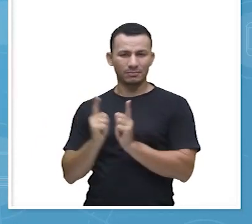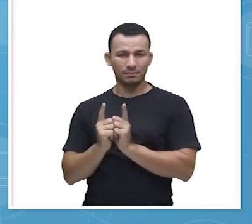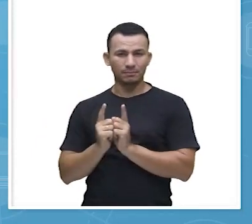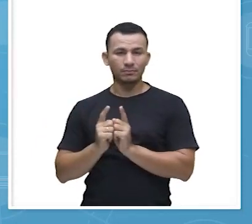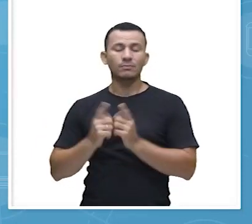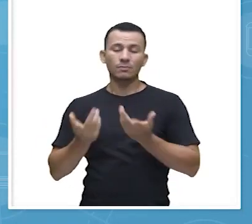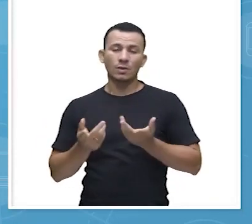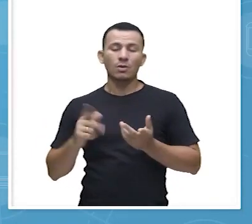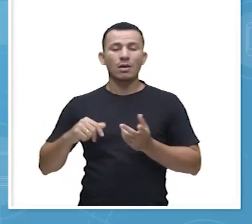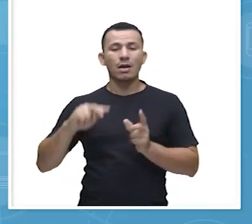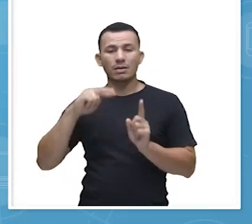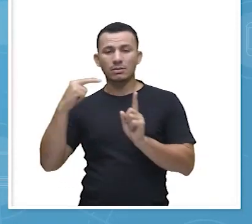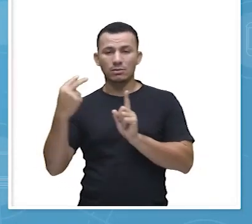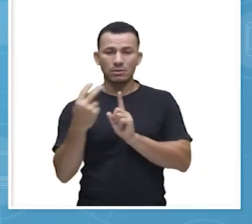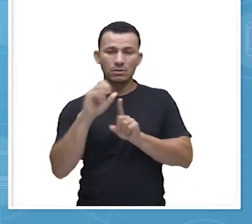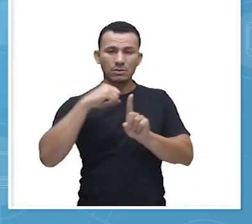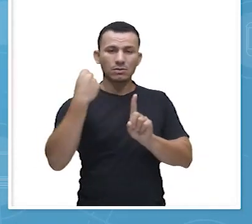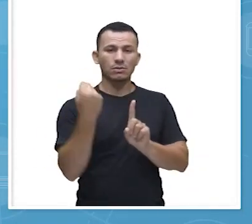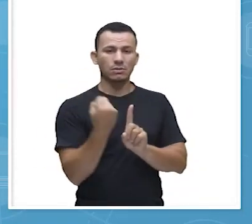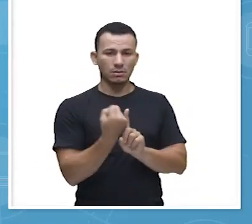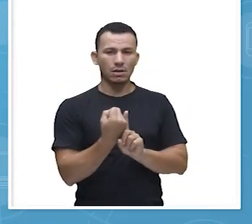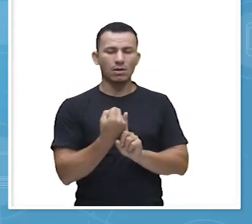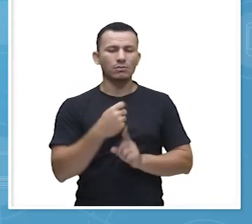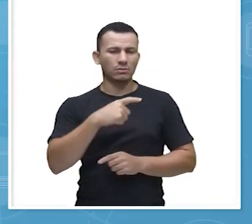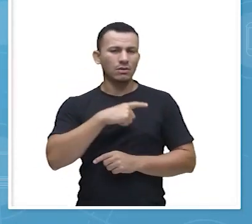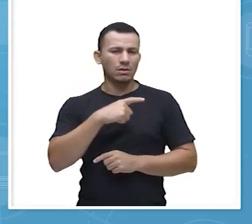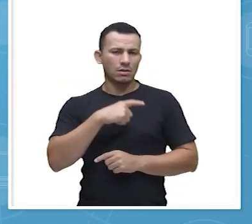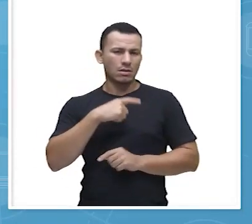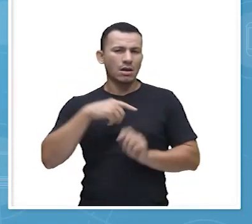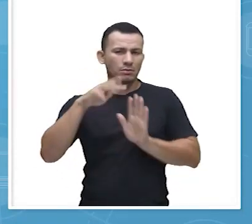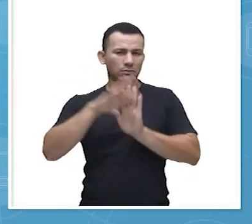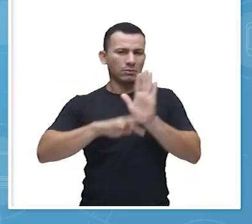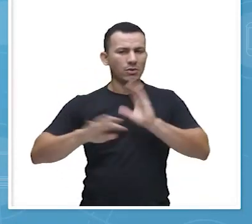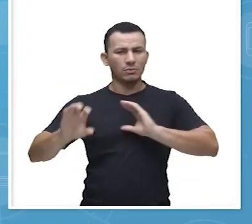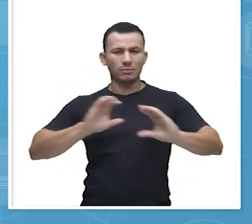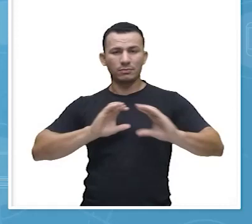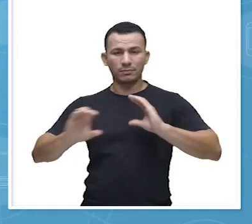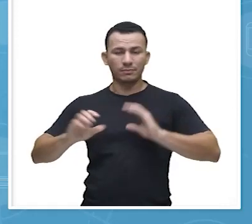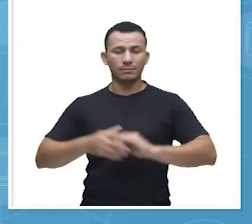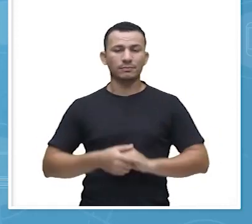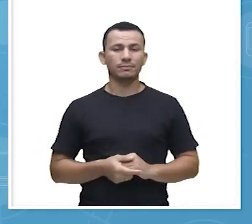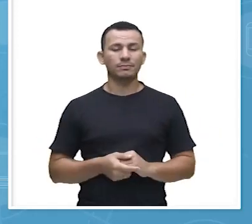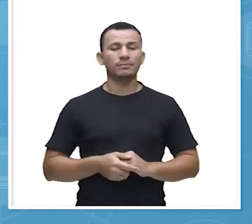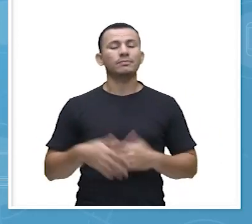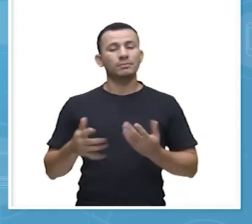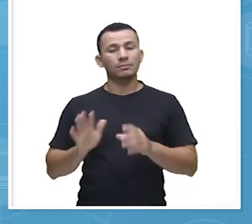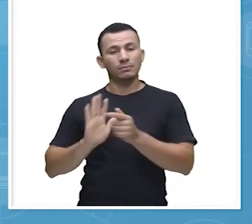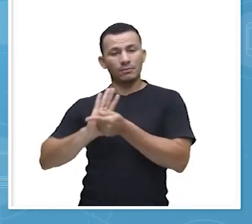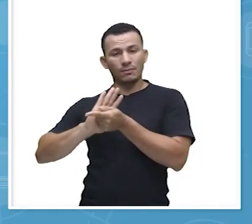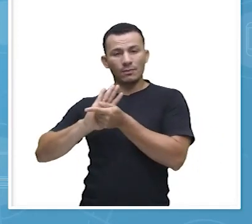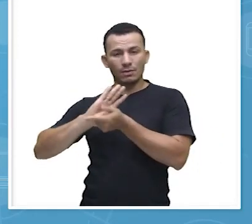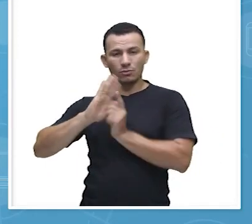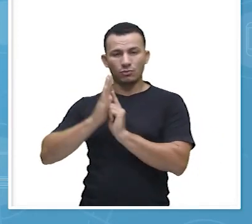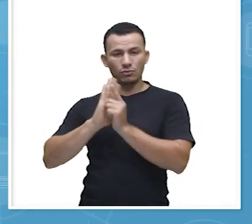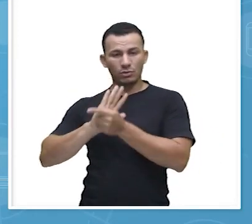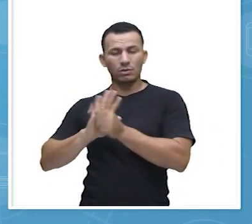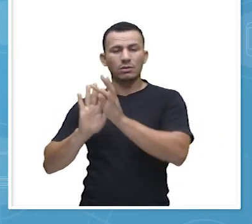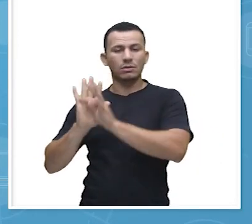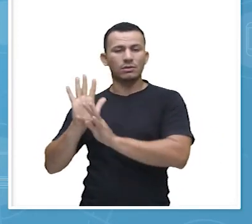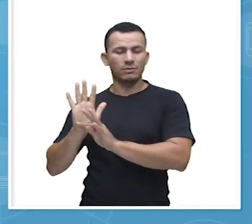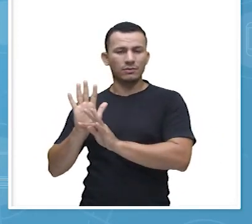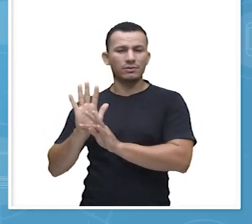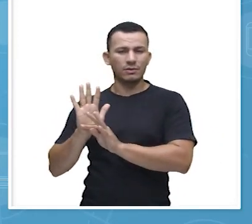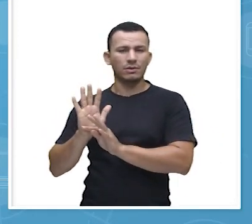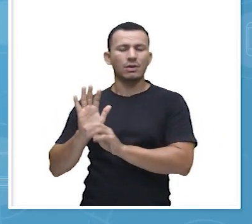aspectos sociais que acontecem por meio de texto, tá bom? Então, o gênero textual em questão é o quê? É